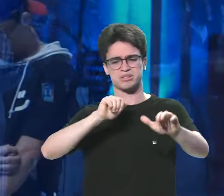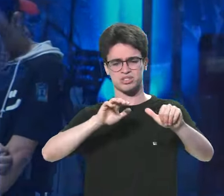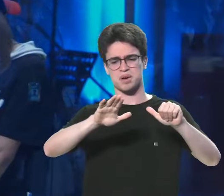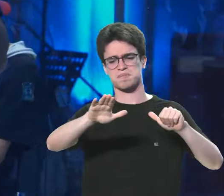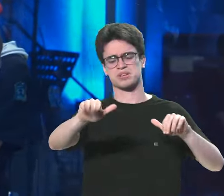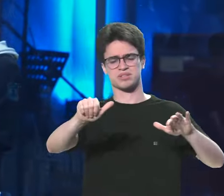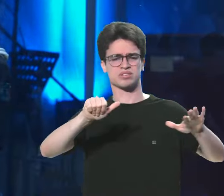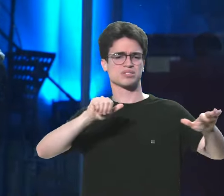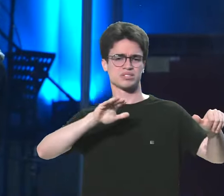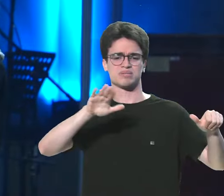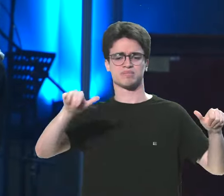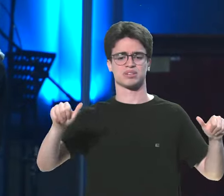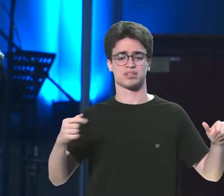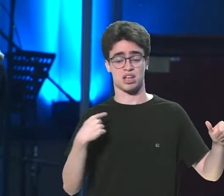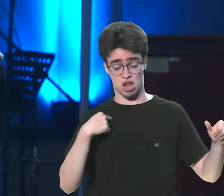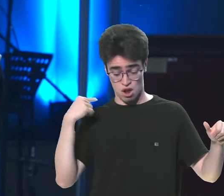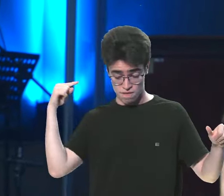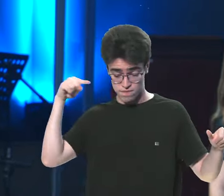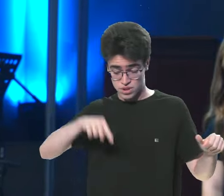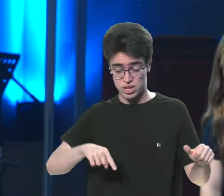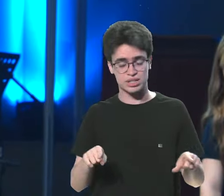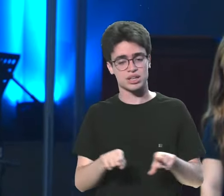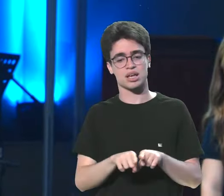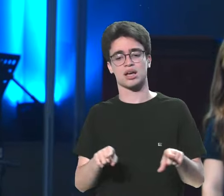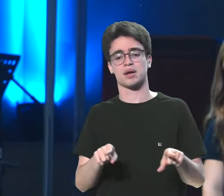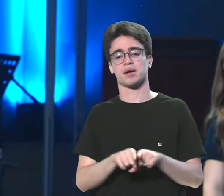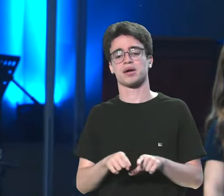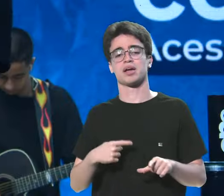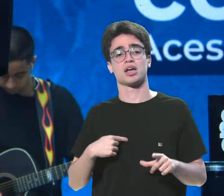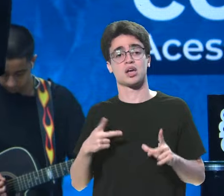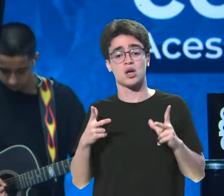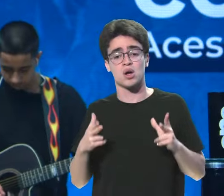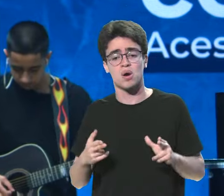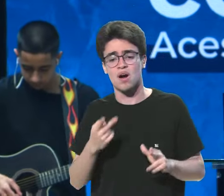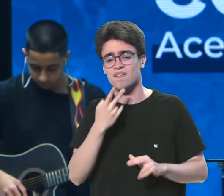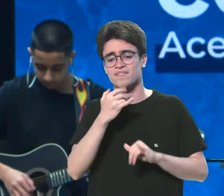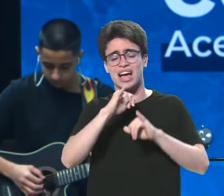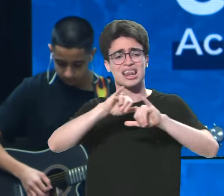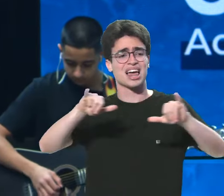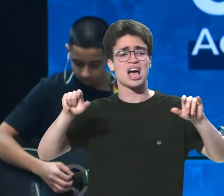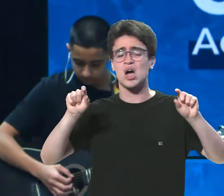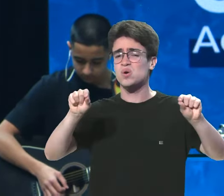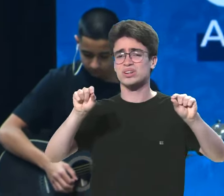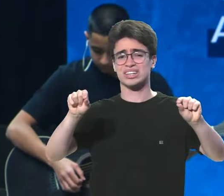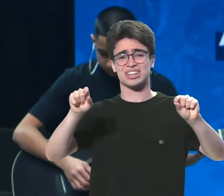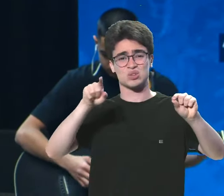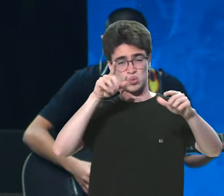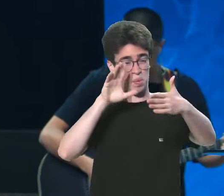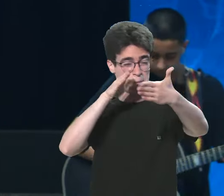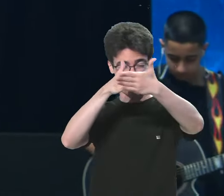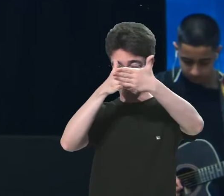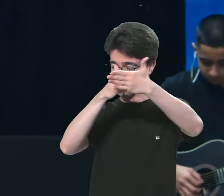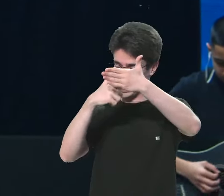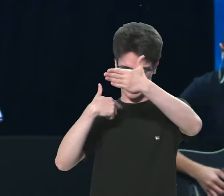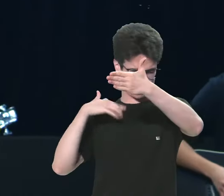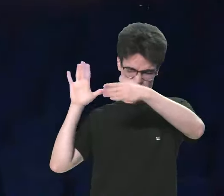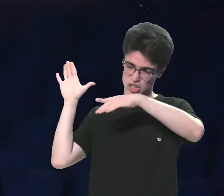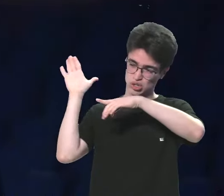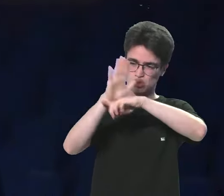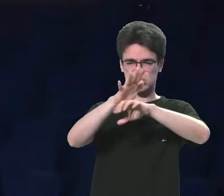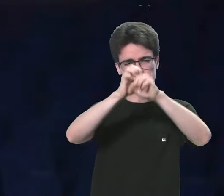chamando eu tô aqui também com o Ananias simbólico de novo para deixar as escamas caírem dos teus olhos não importa tudo que